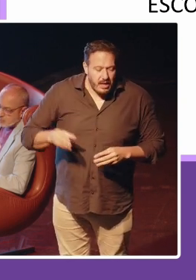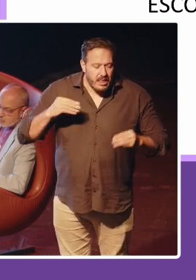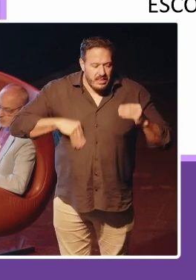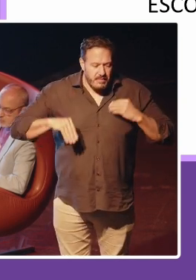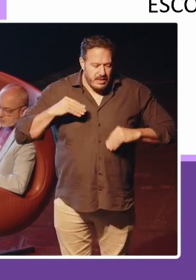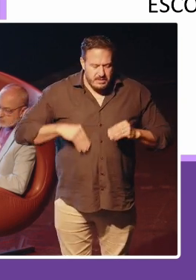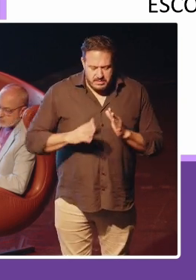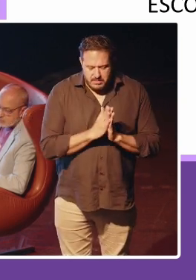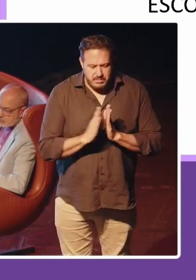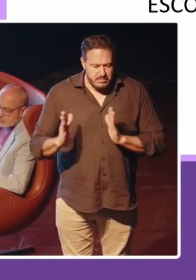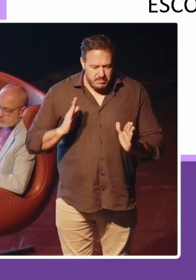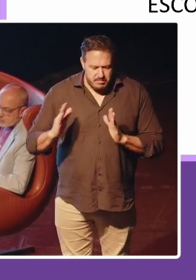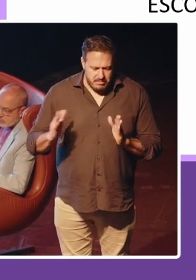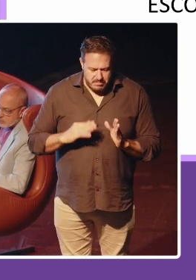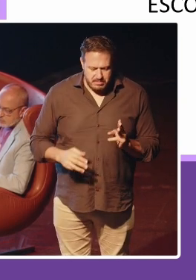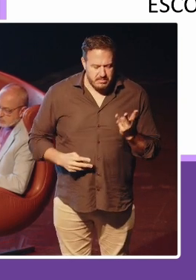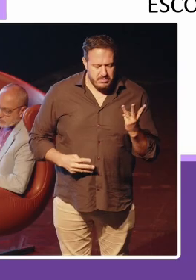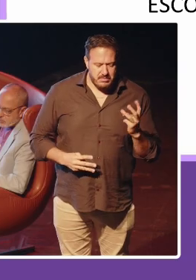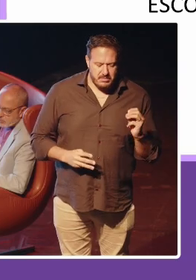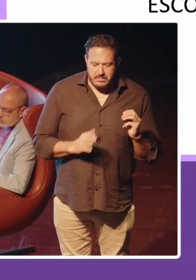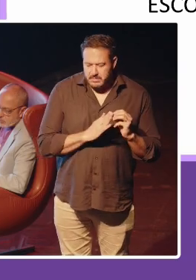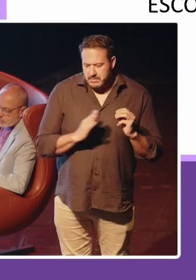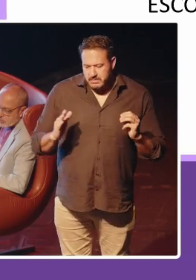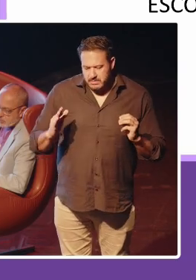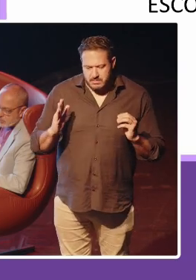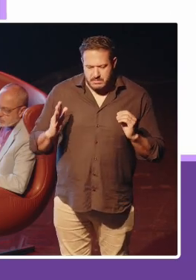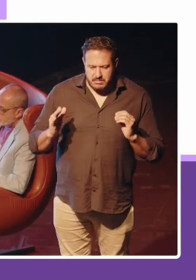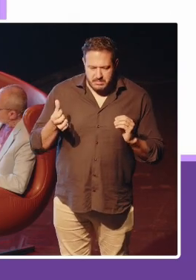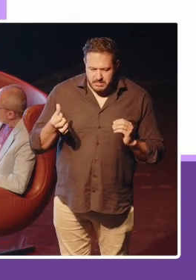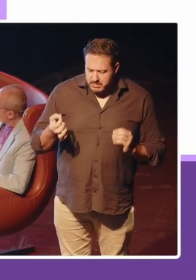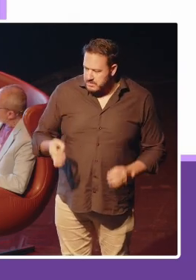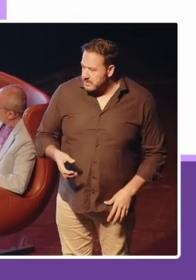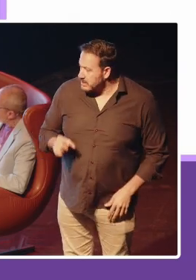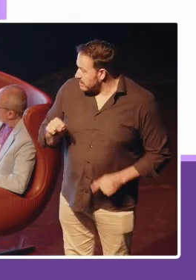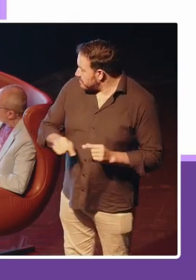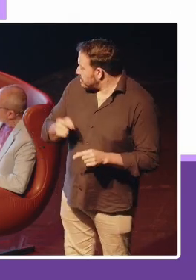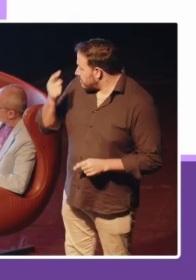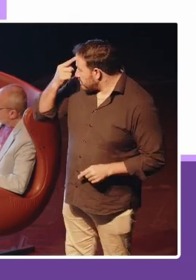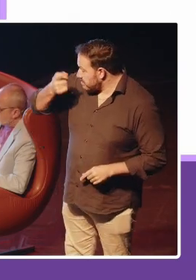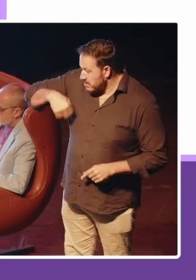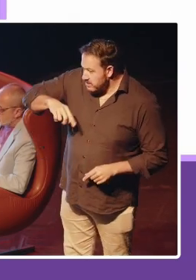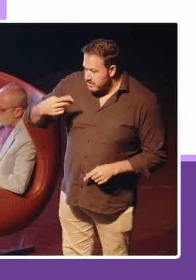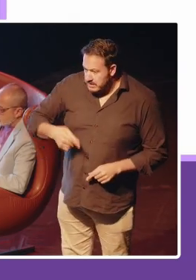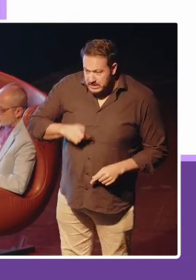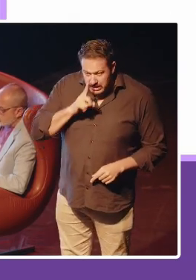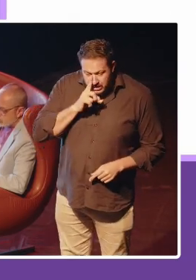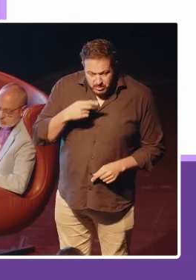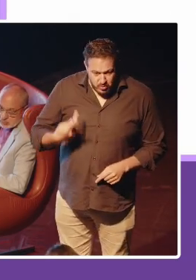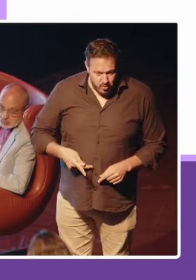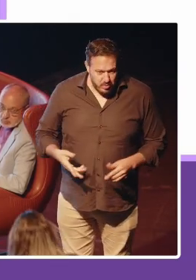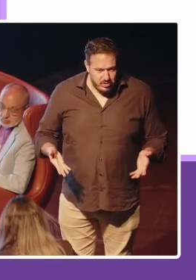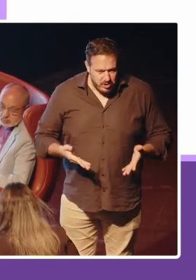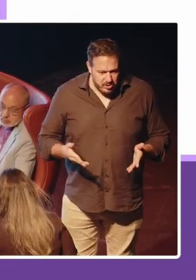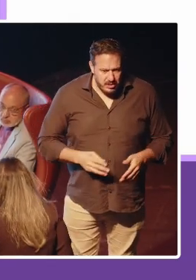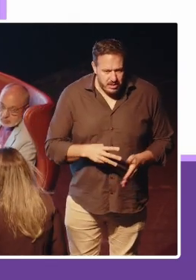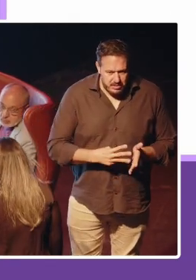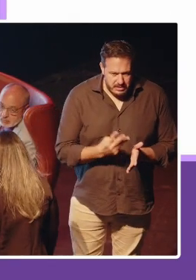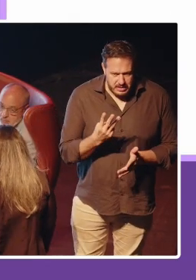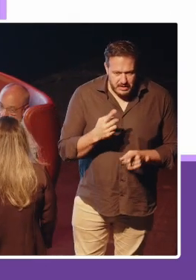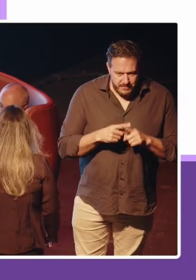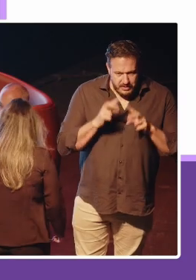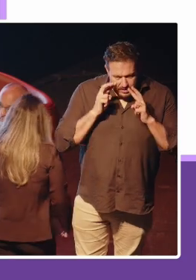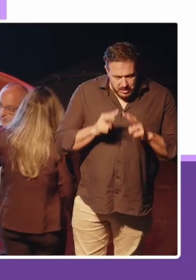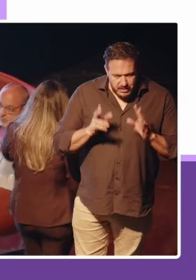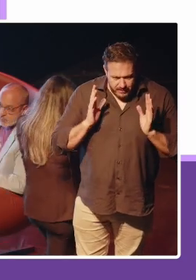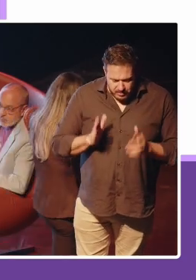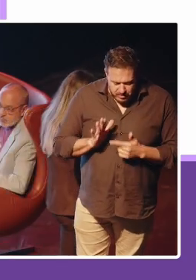meia-idade, né, um problema mental bastante comum. A ideia desses fatores de risco, hoje em dia, já é a terceira vez que vocês estão